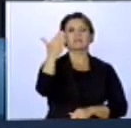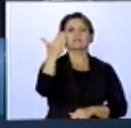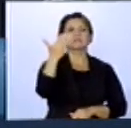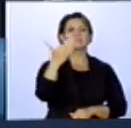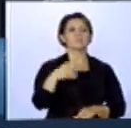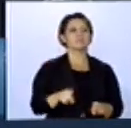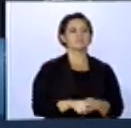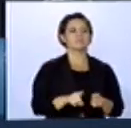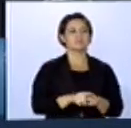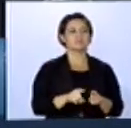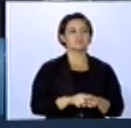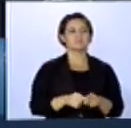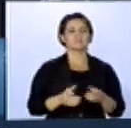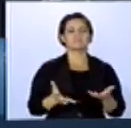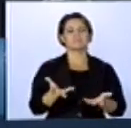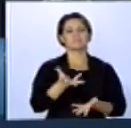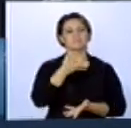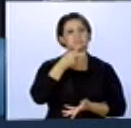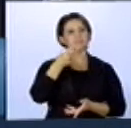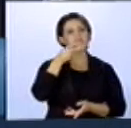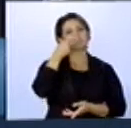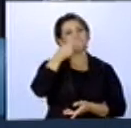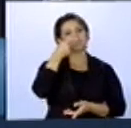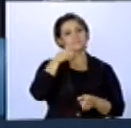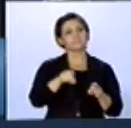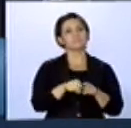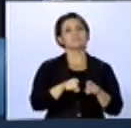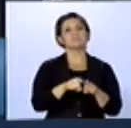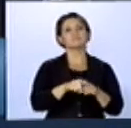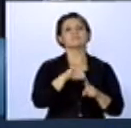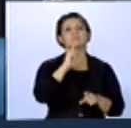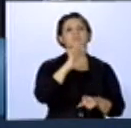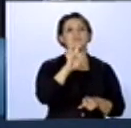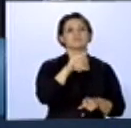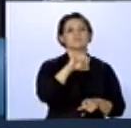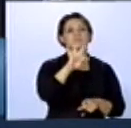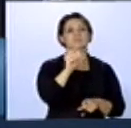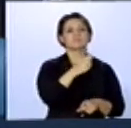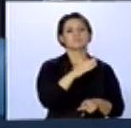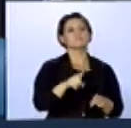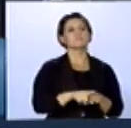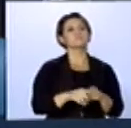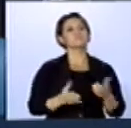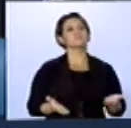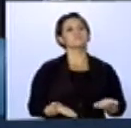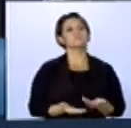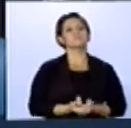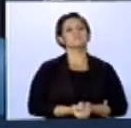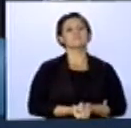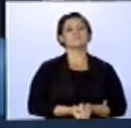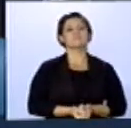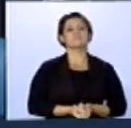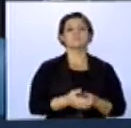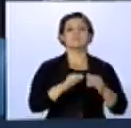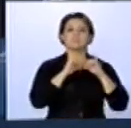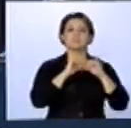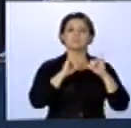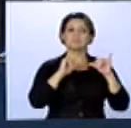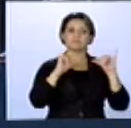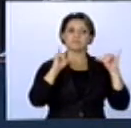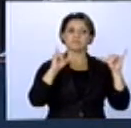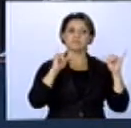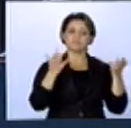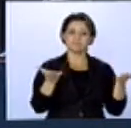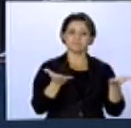pela fala do Dr Fernando Borges Mônica do Instituto atuação Eu comunico que